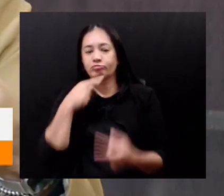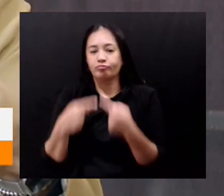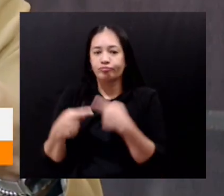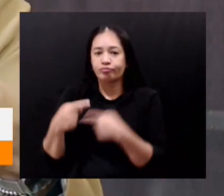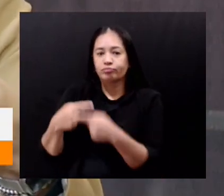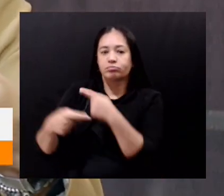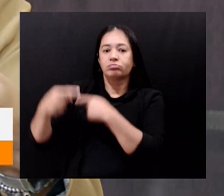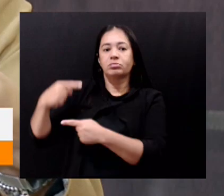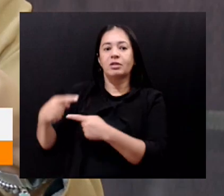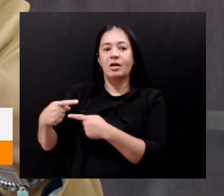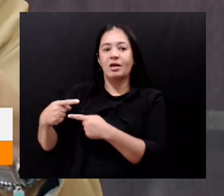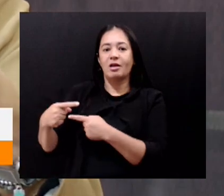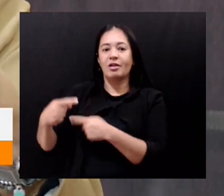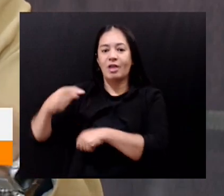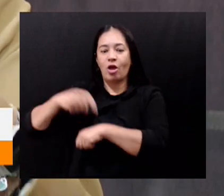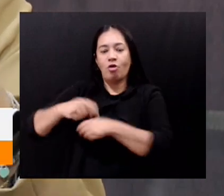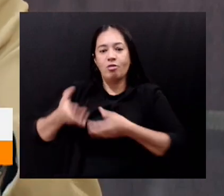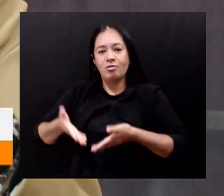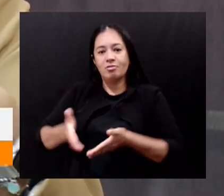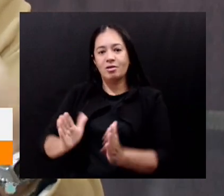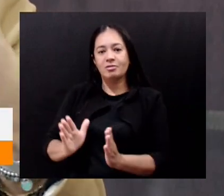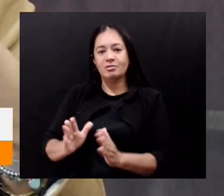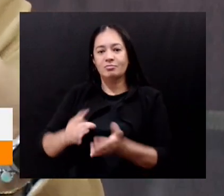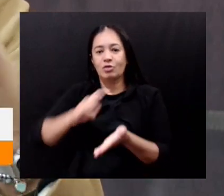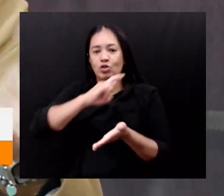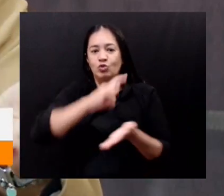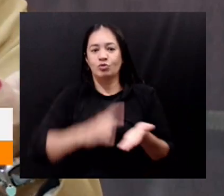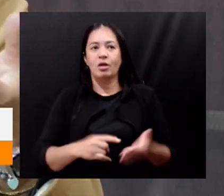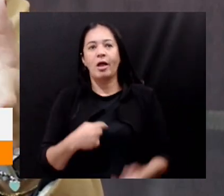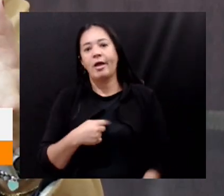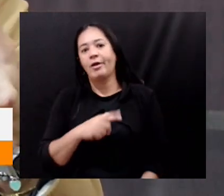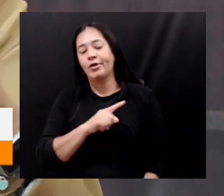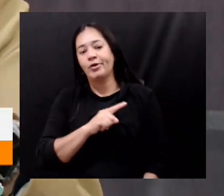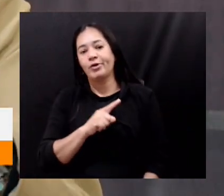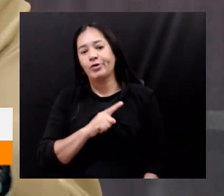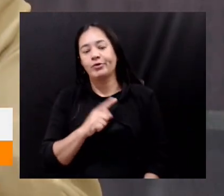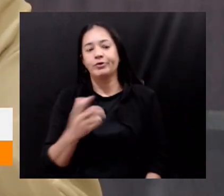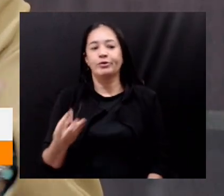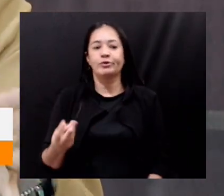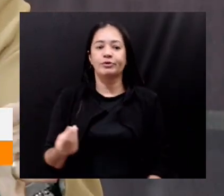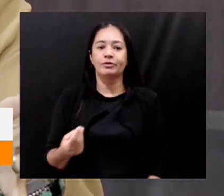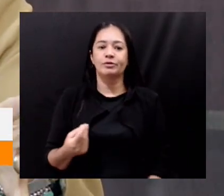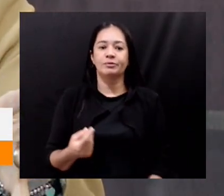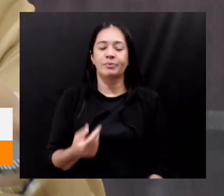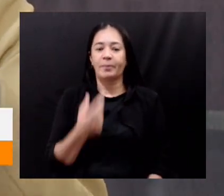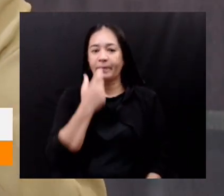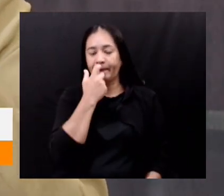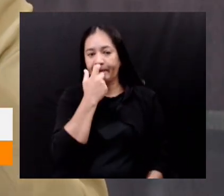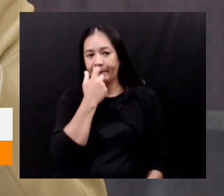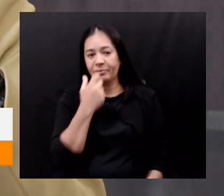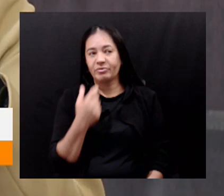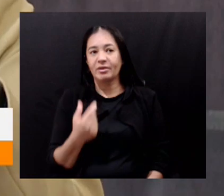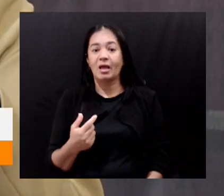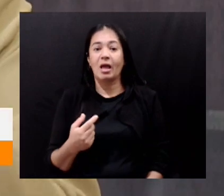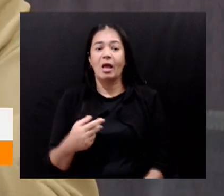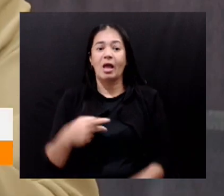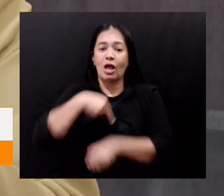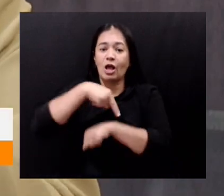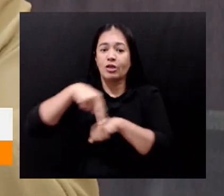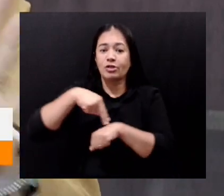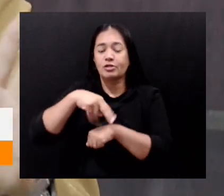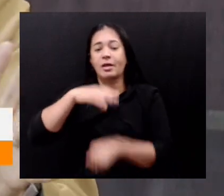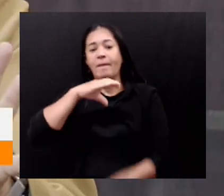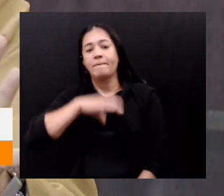ela é concedida, não é? Então, no caso, eu tenho o que eu falo, eu brinco muito: "Olha, a nacionalidade portuguesa, ela